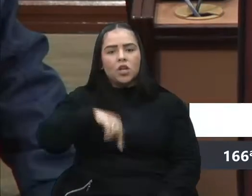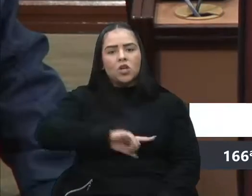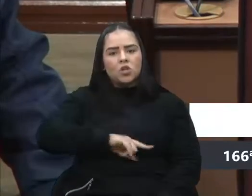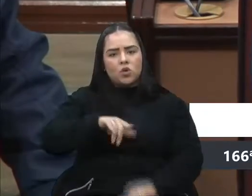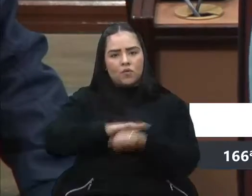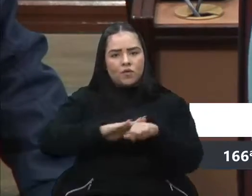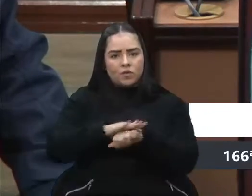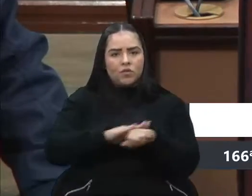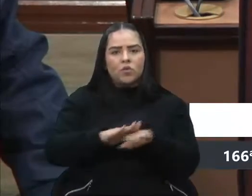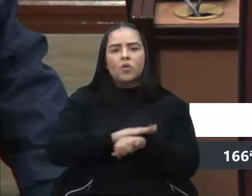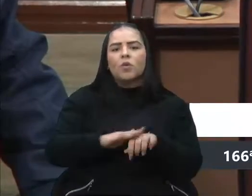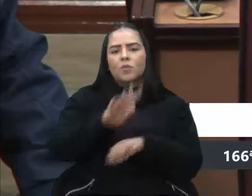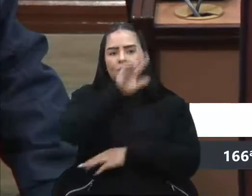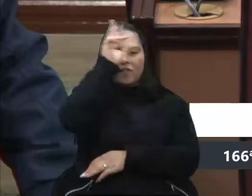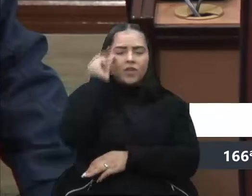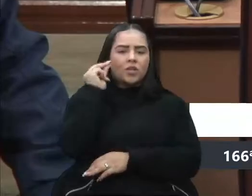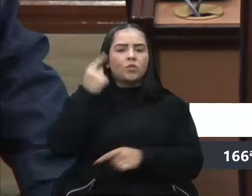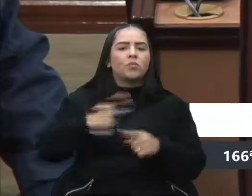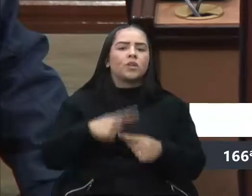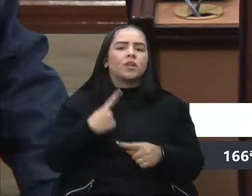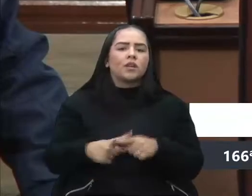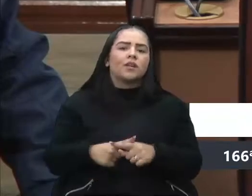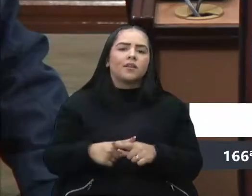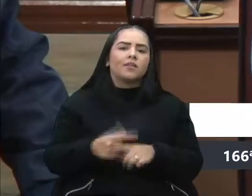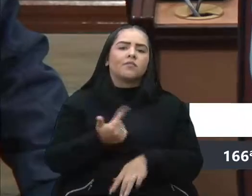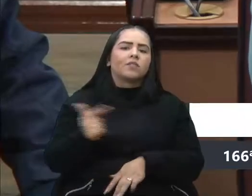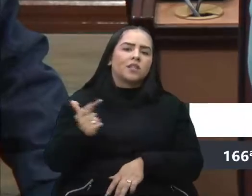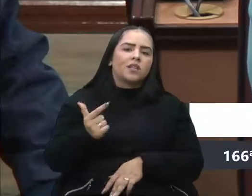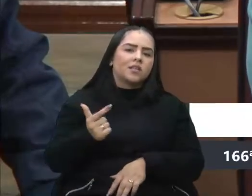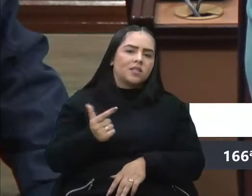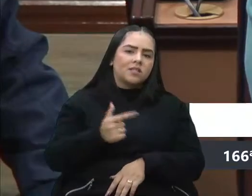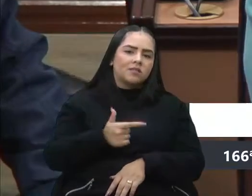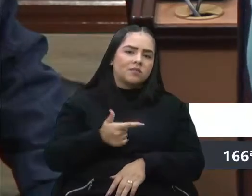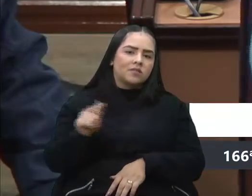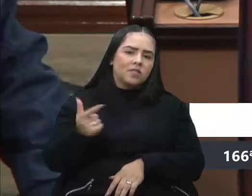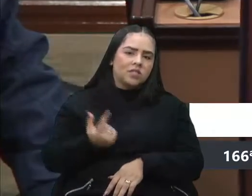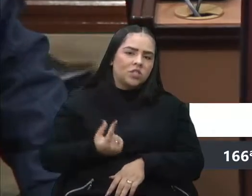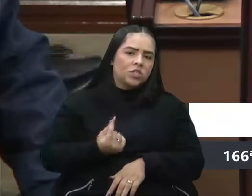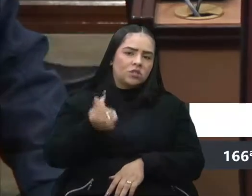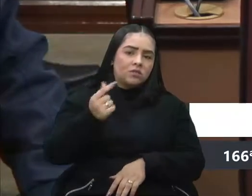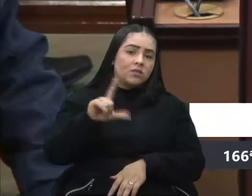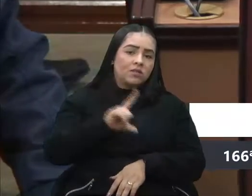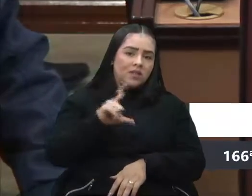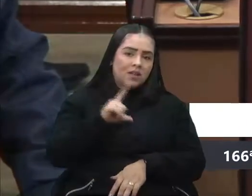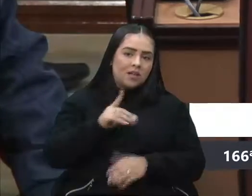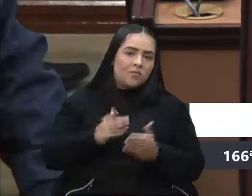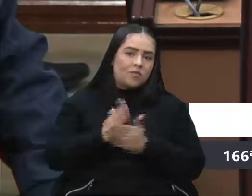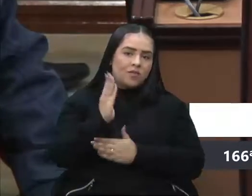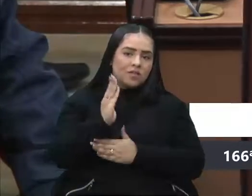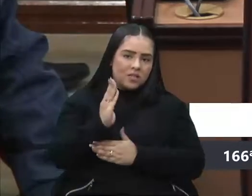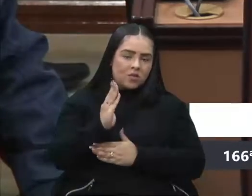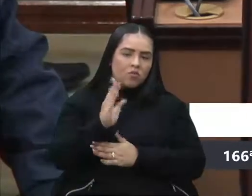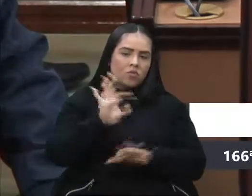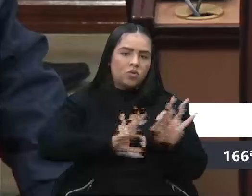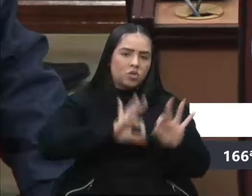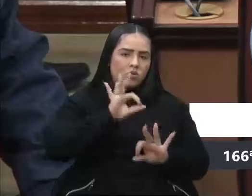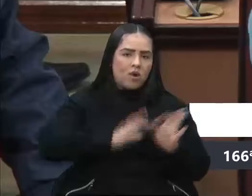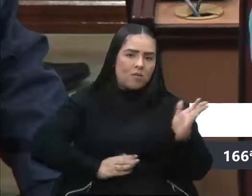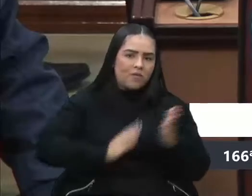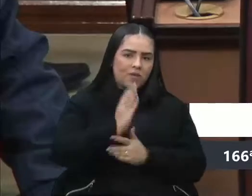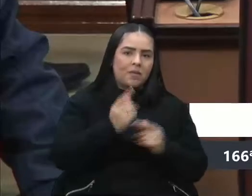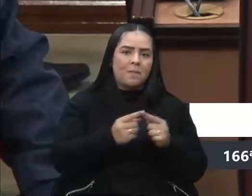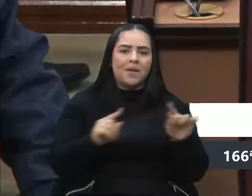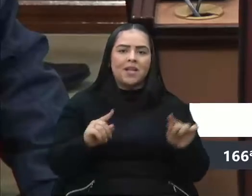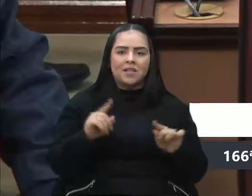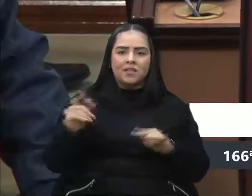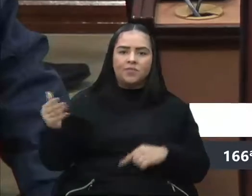prefeito sobre isso, que a questão de não ter vindo essas verbas federais, né, existe uma aprovação, o projeto está aprovado, mas